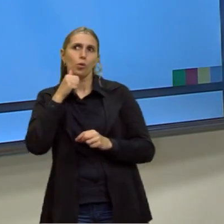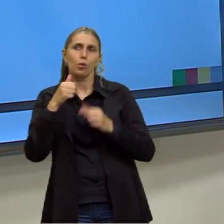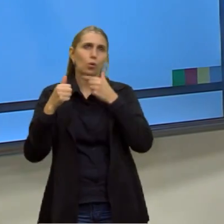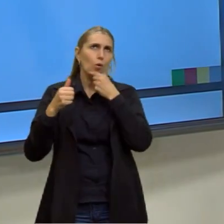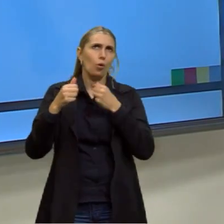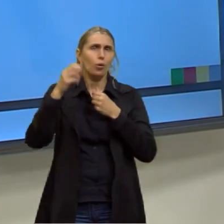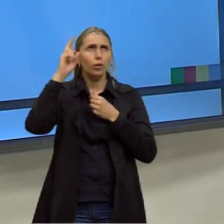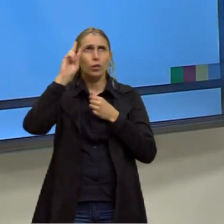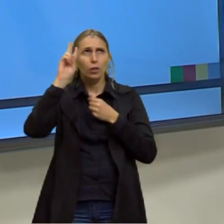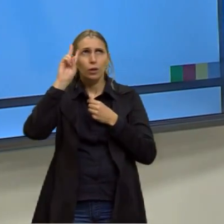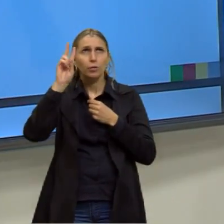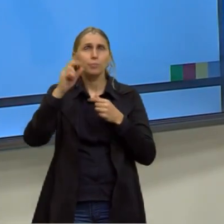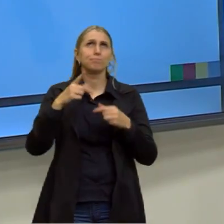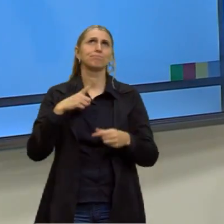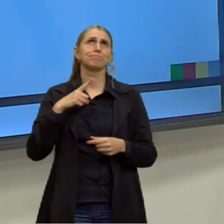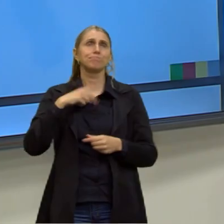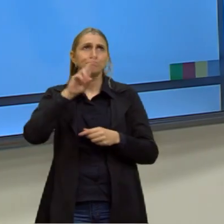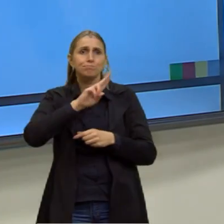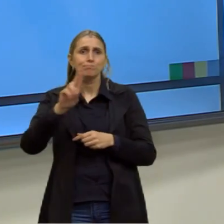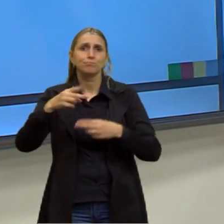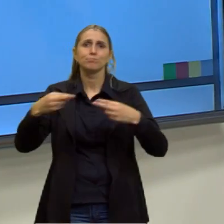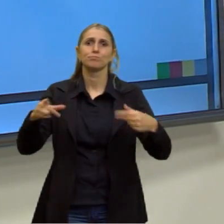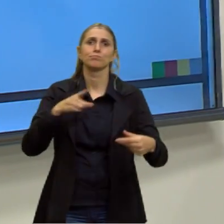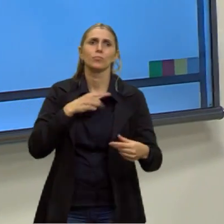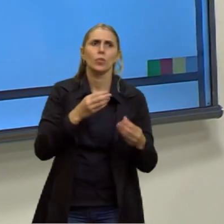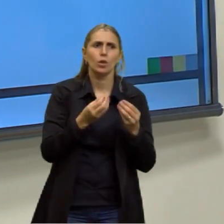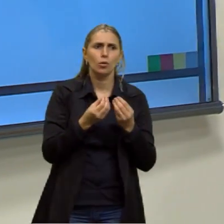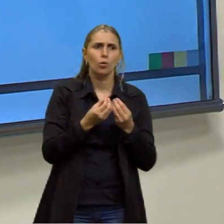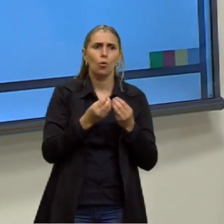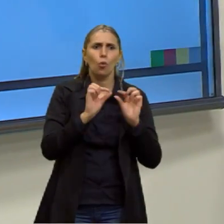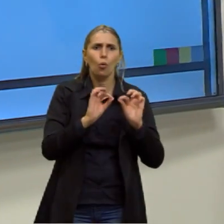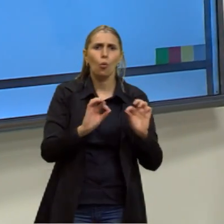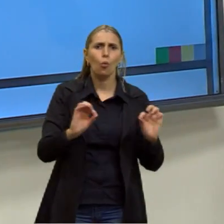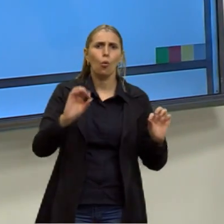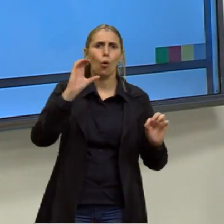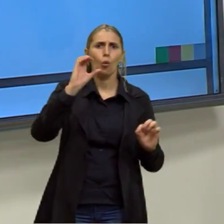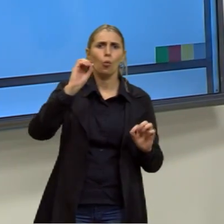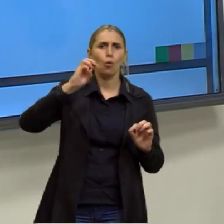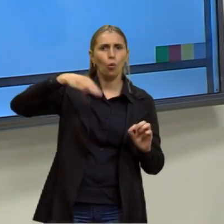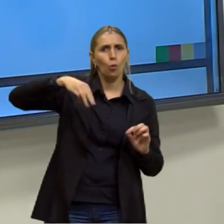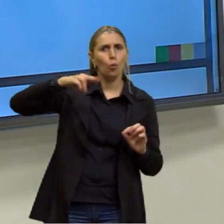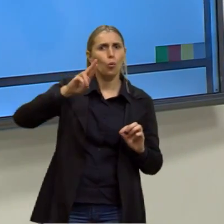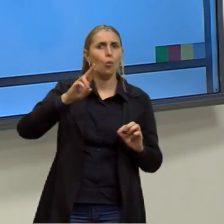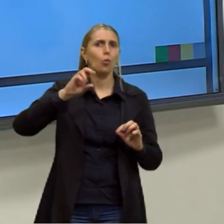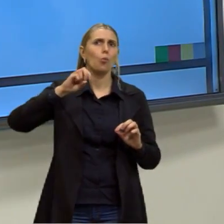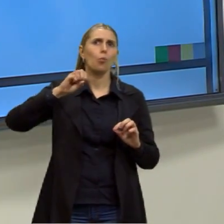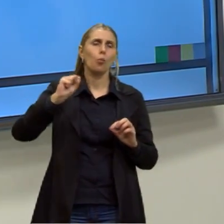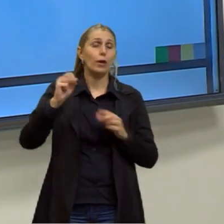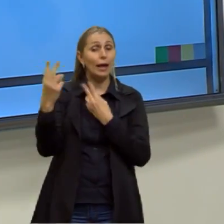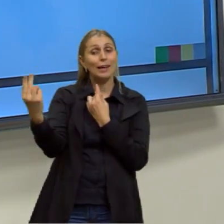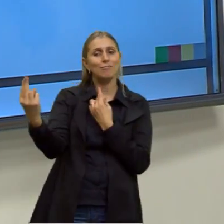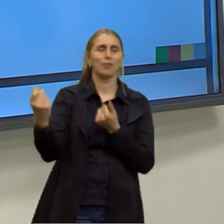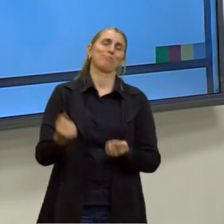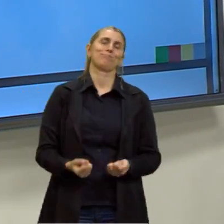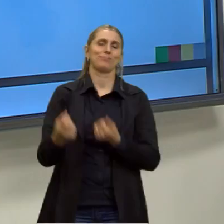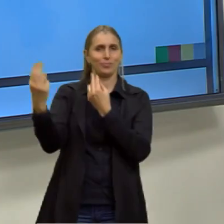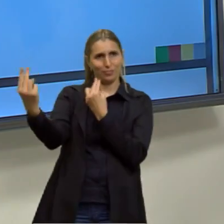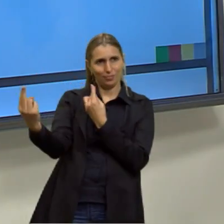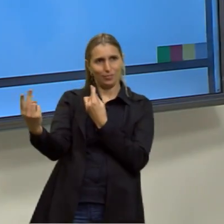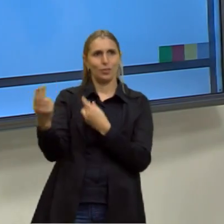pensa no nome que as coisas têm comum é uma palavra que é comum ela é igual